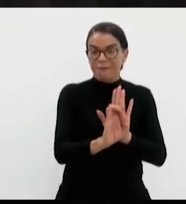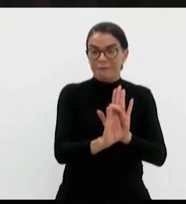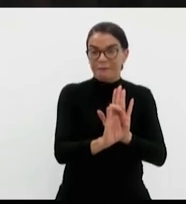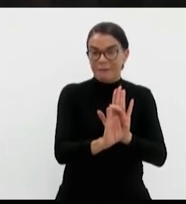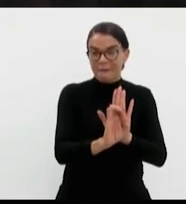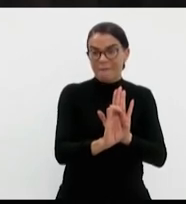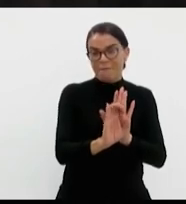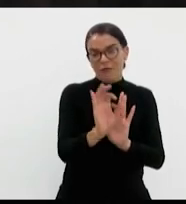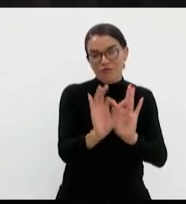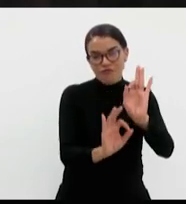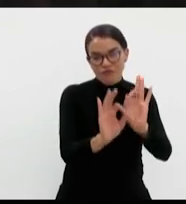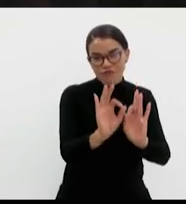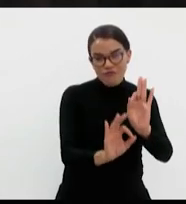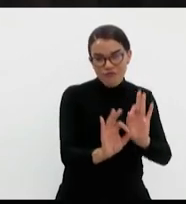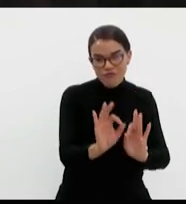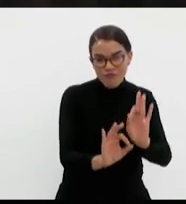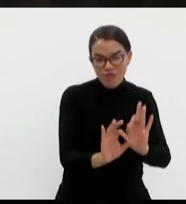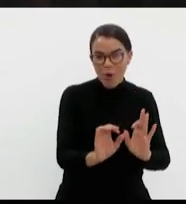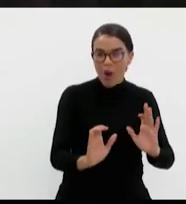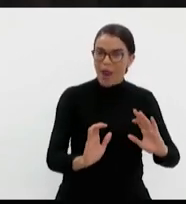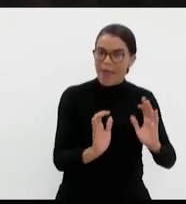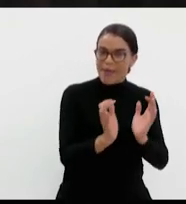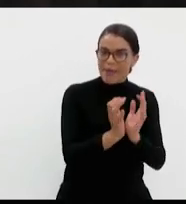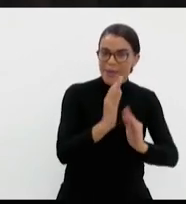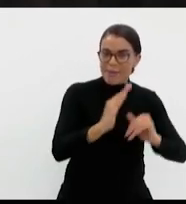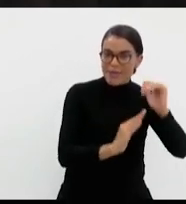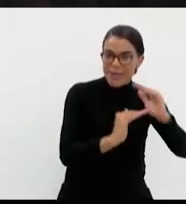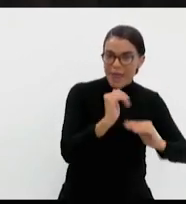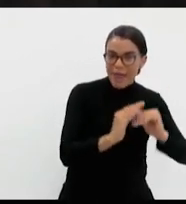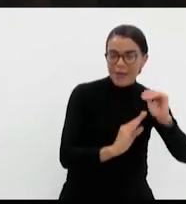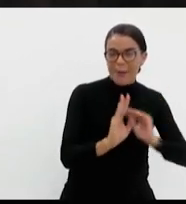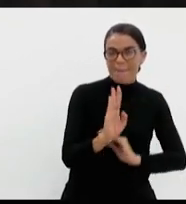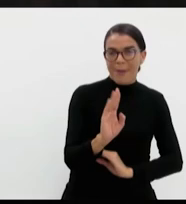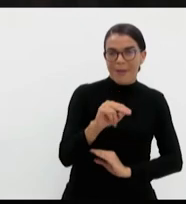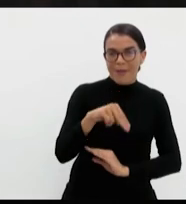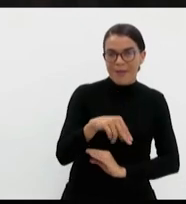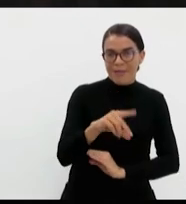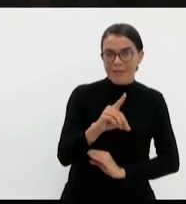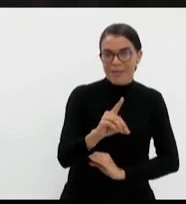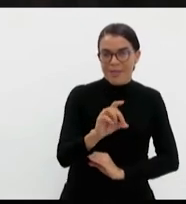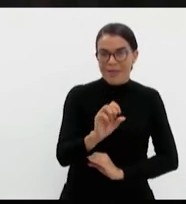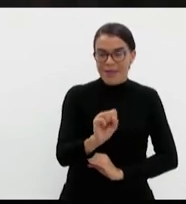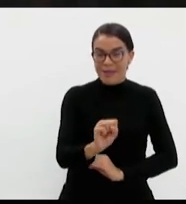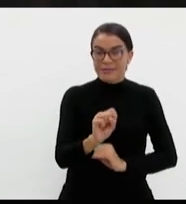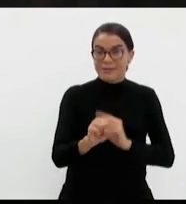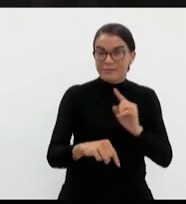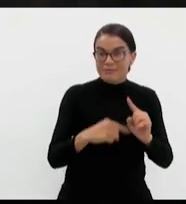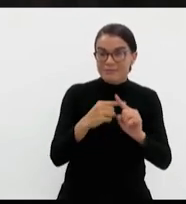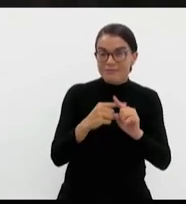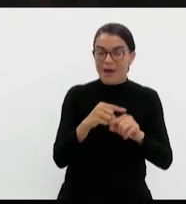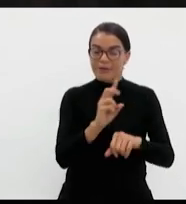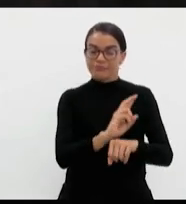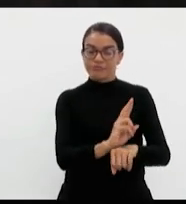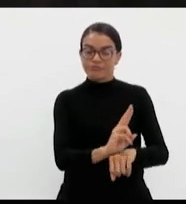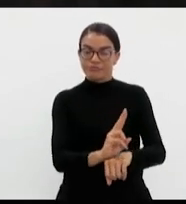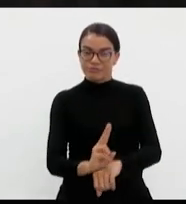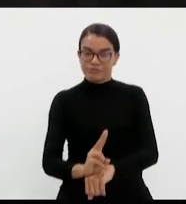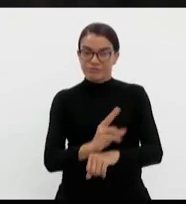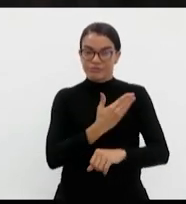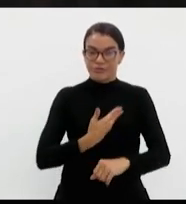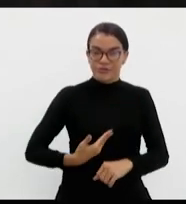que foi preparado pelo corpo técnico do BNDES, com a supervisão do governo do